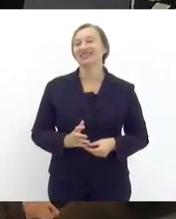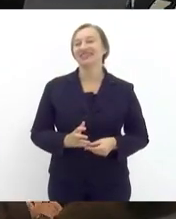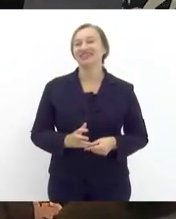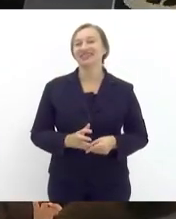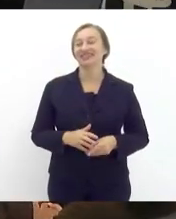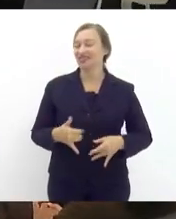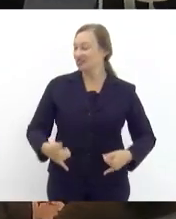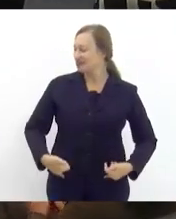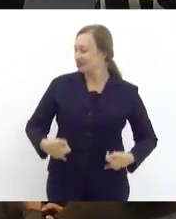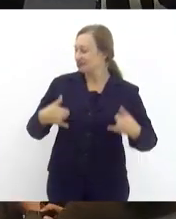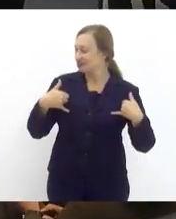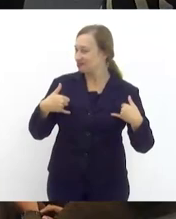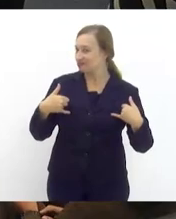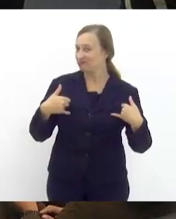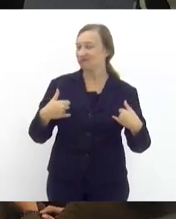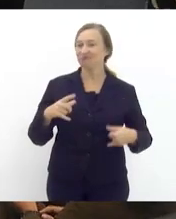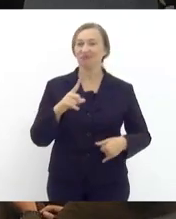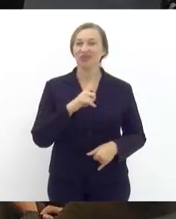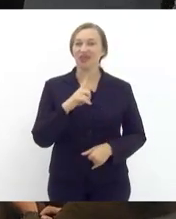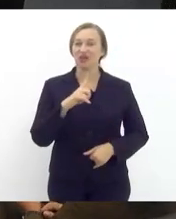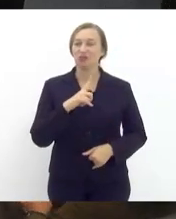É uma honra